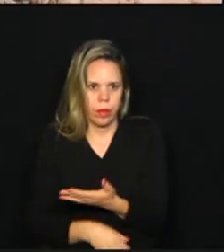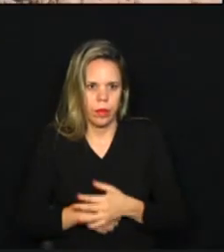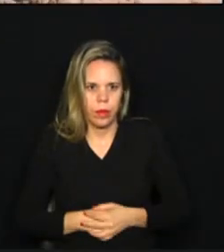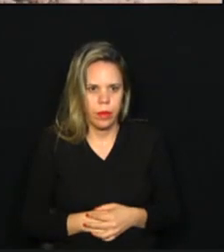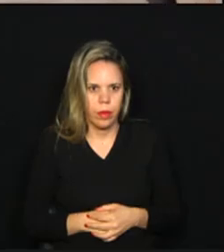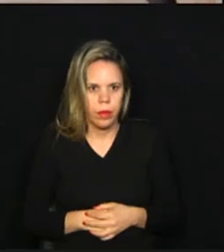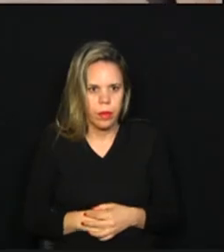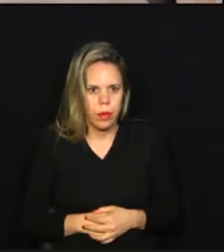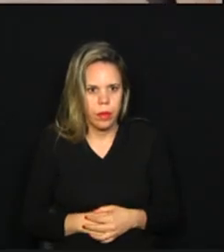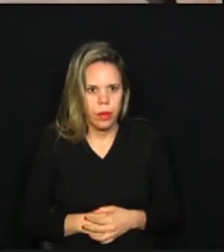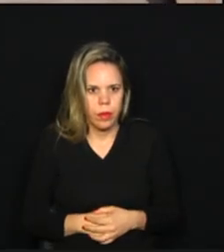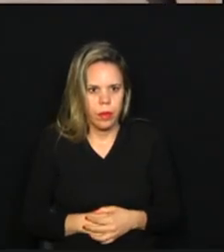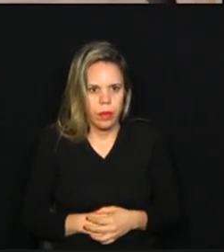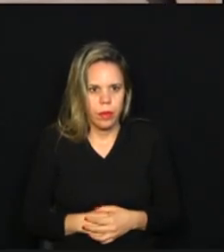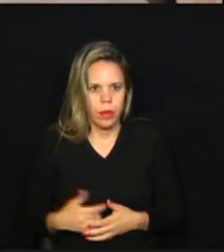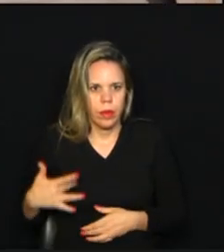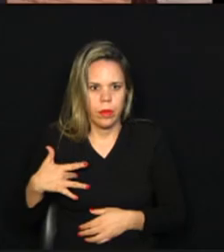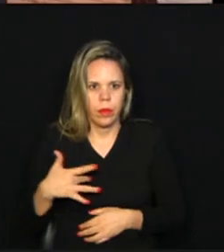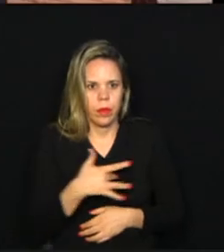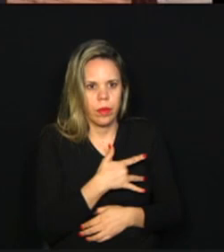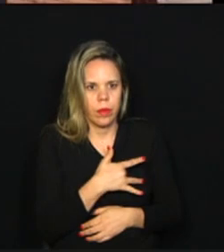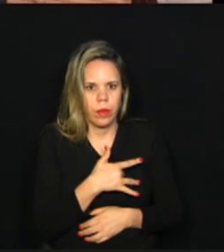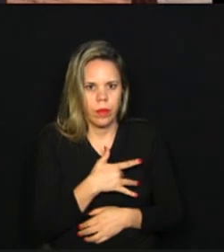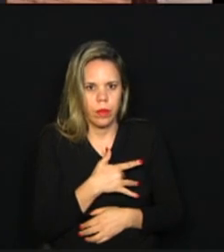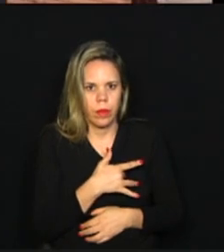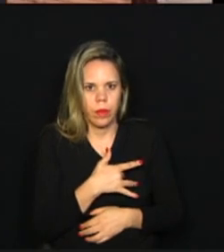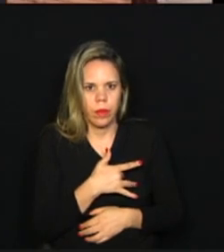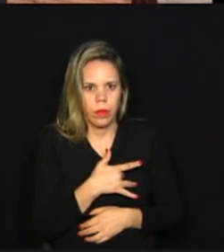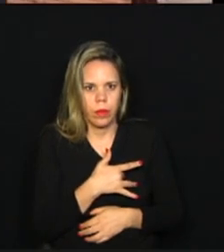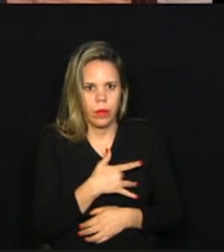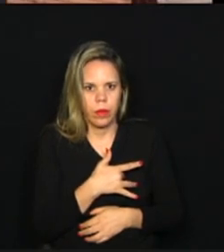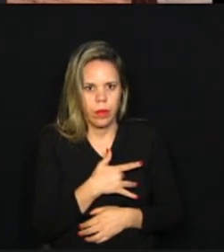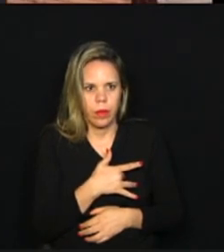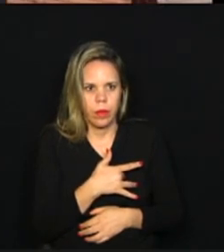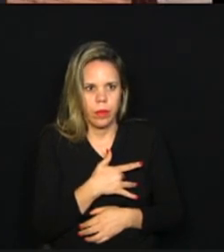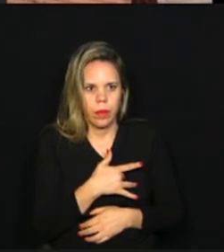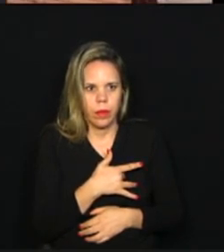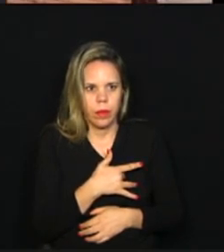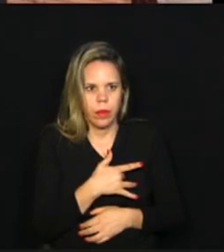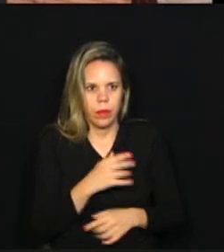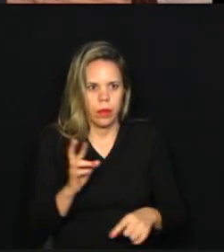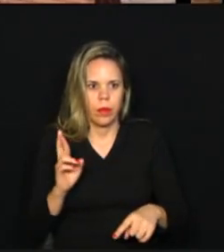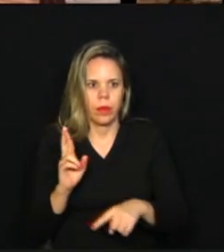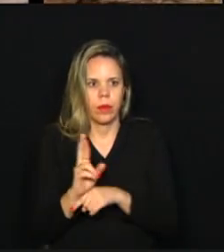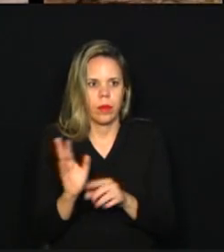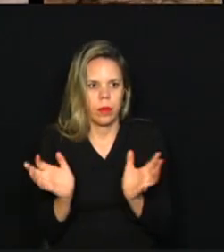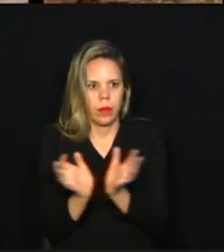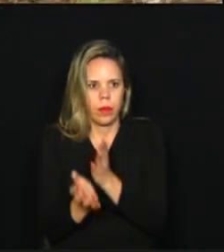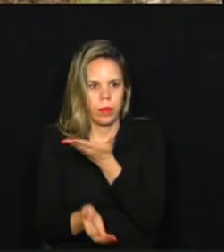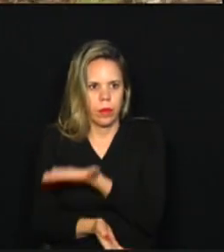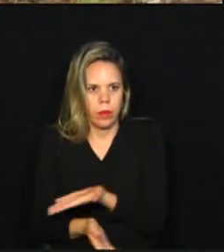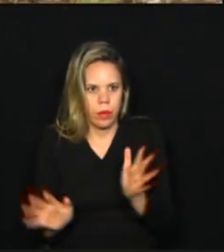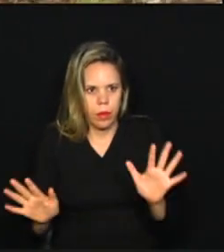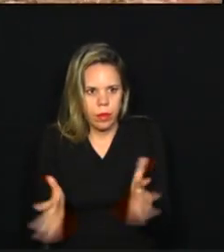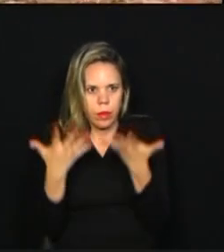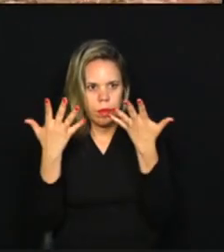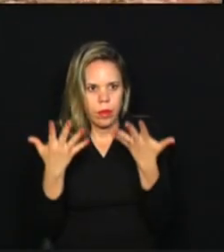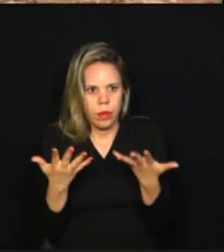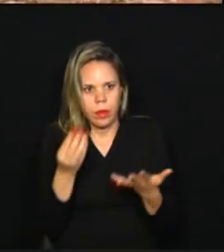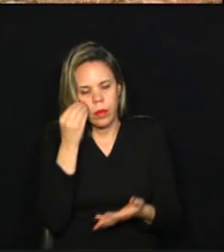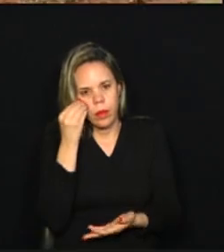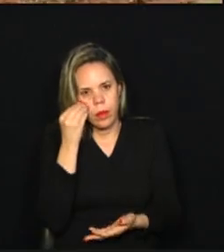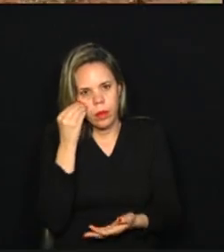de agentes populares de saúde, e que elas eram as grandes referências da comunidade para incentivar a